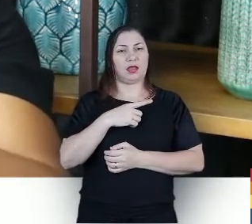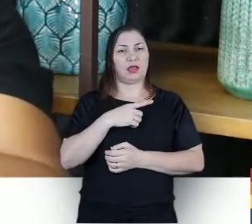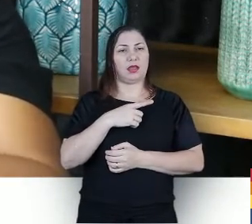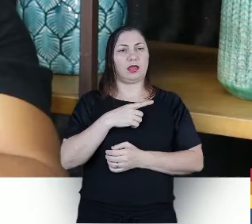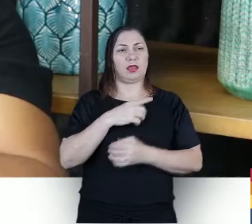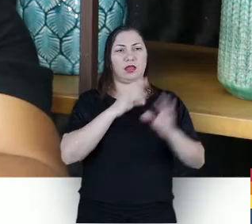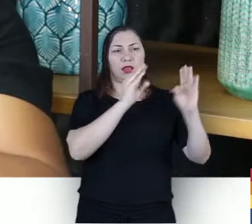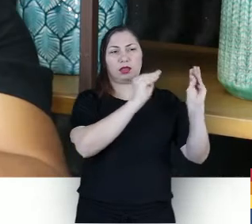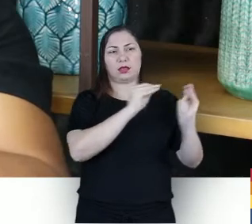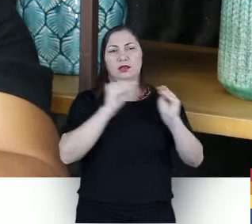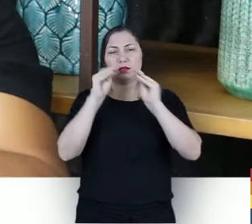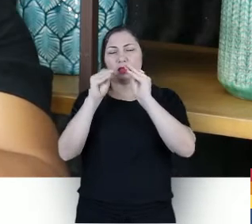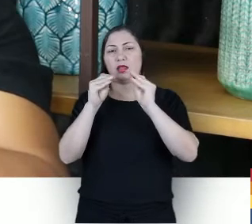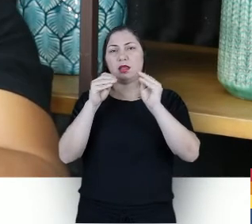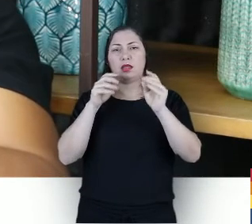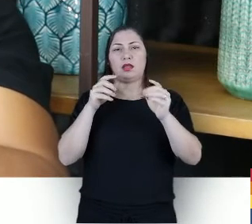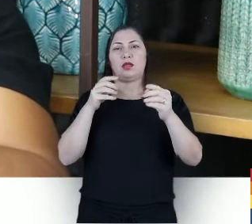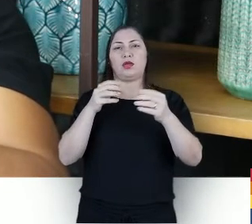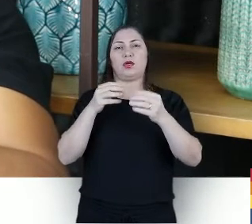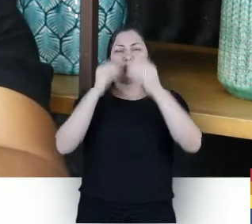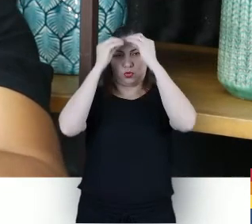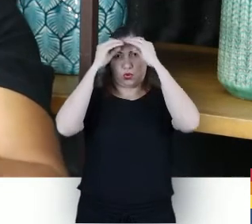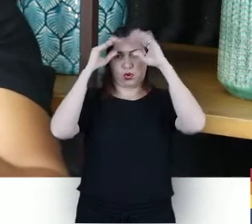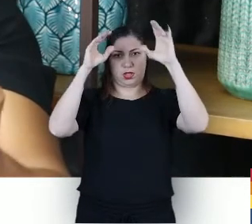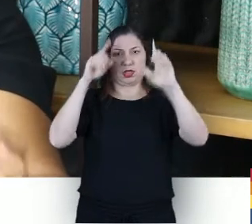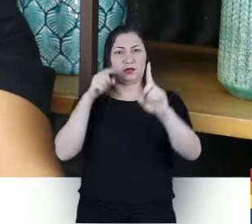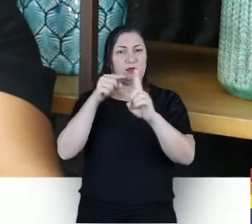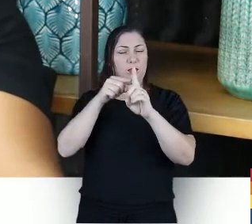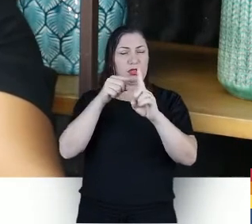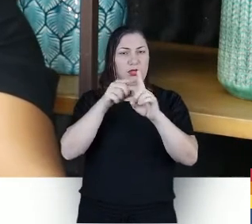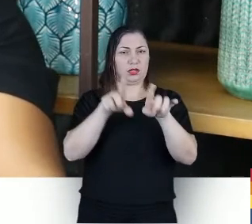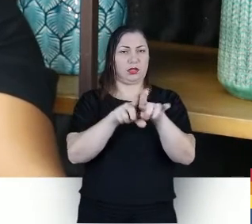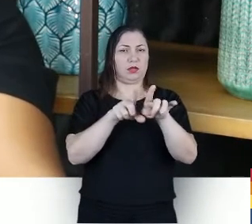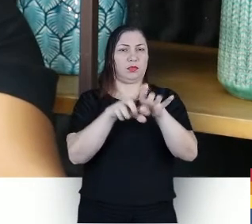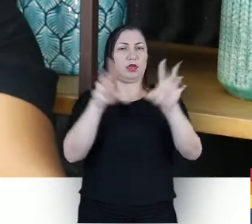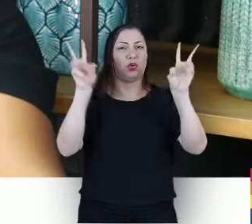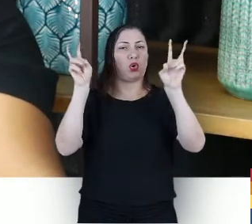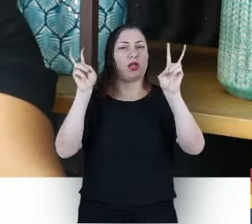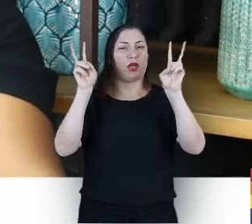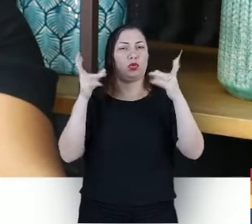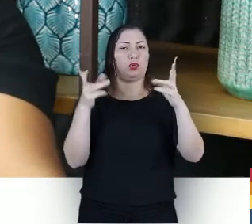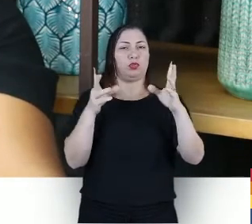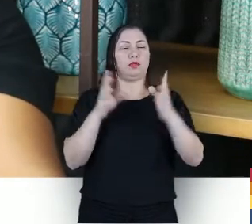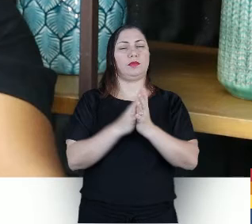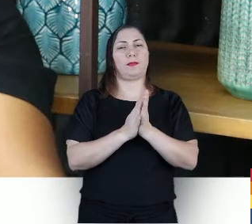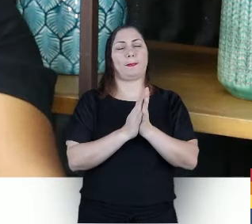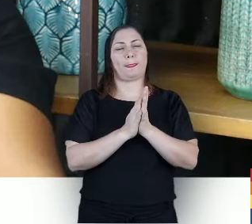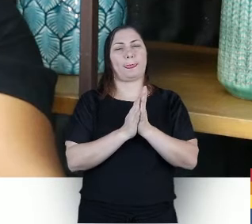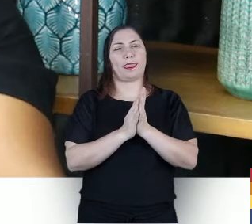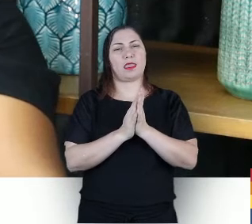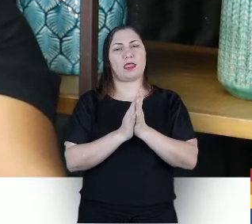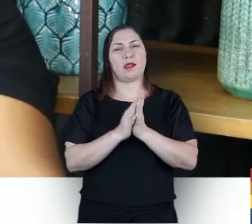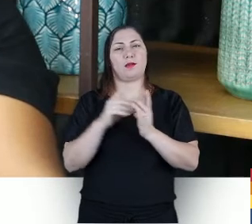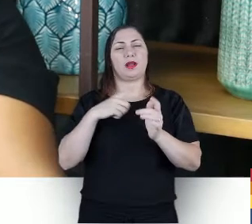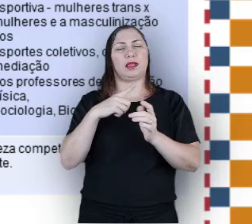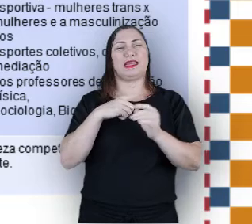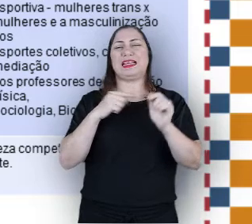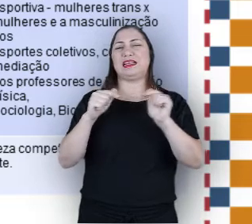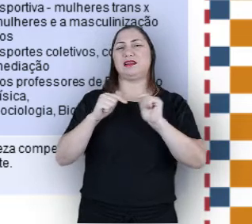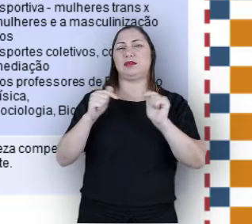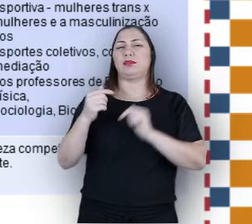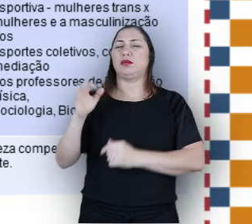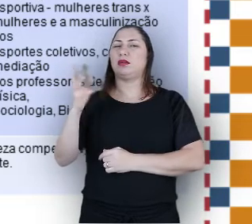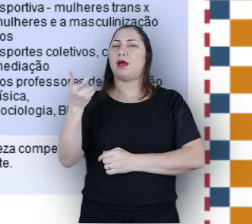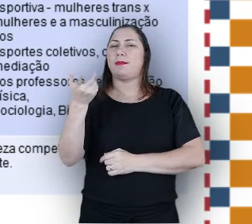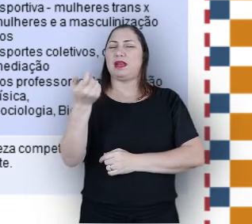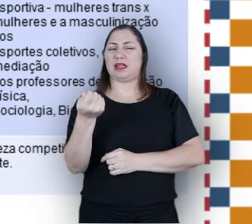sendo elaborado ainda, né. Então aqui eu trago aqui um recorte, né, de objetos de conhecimento,